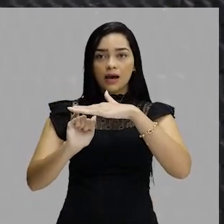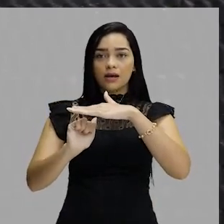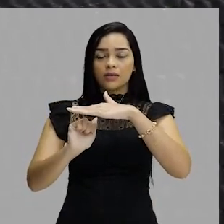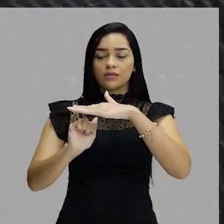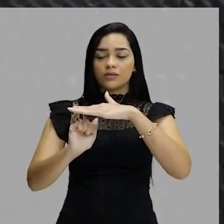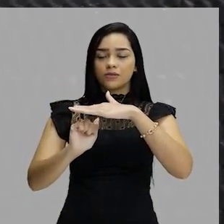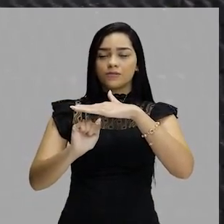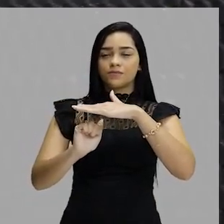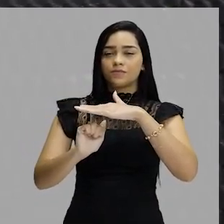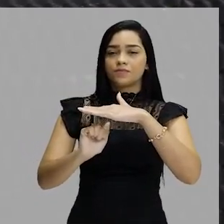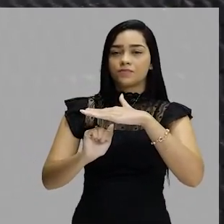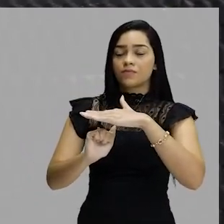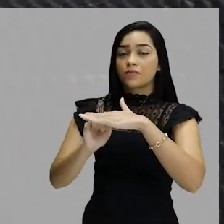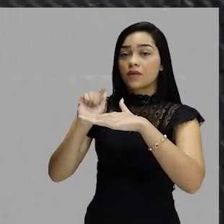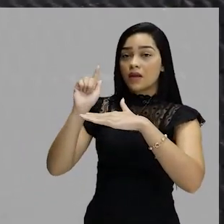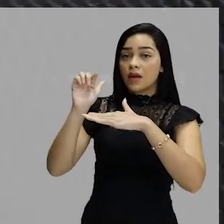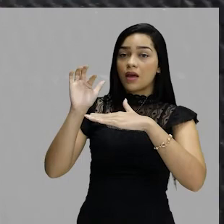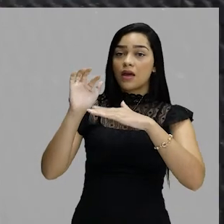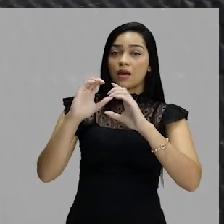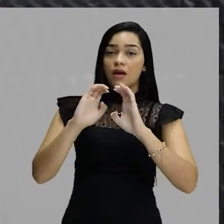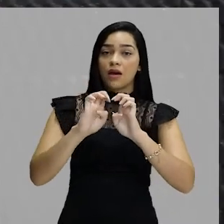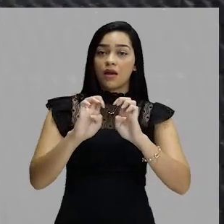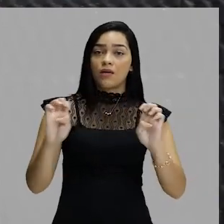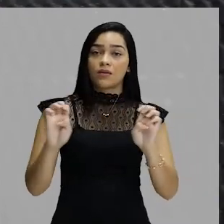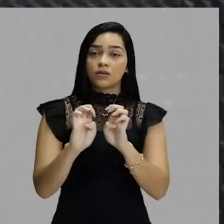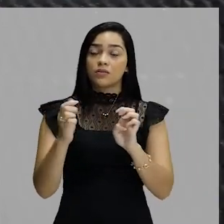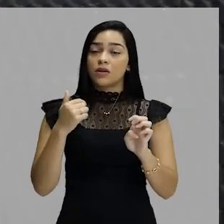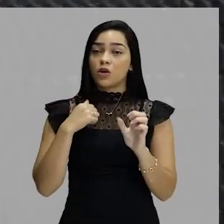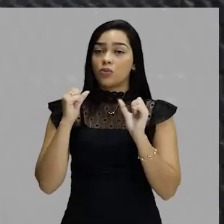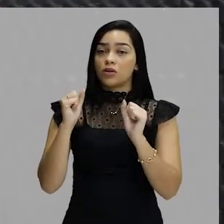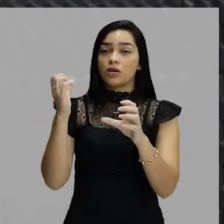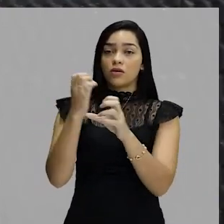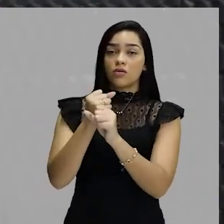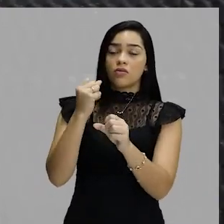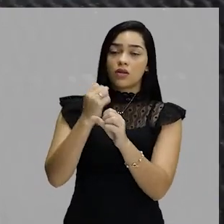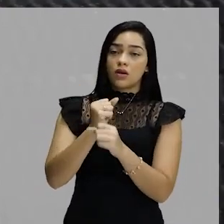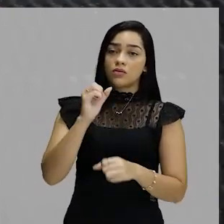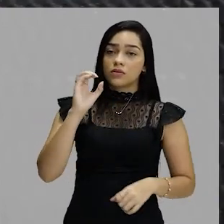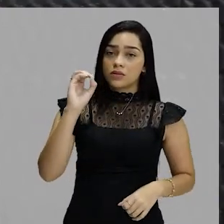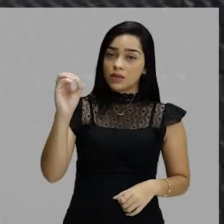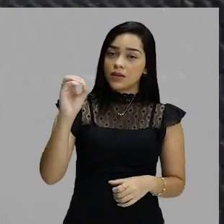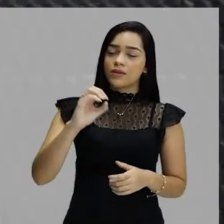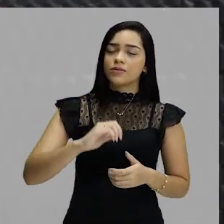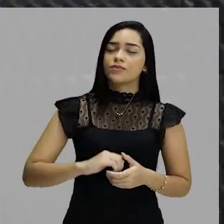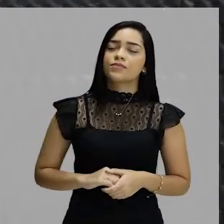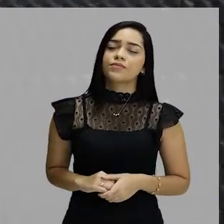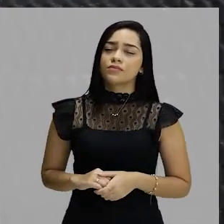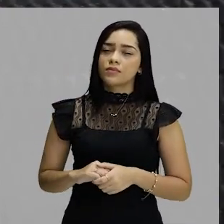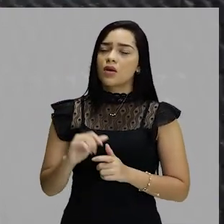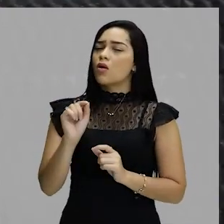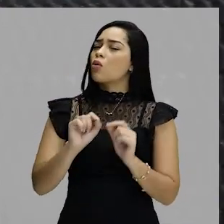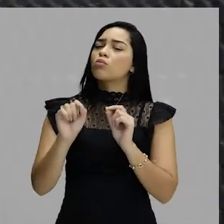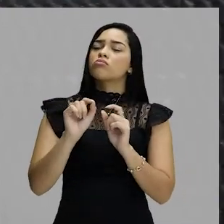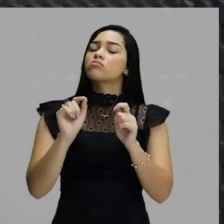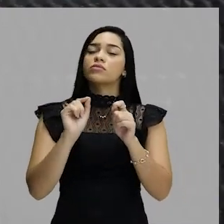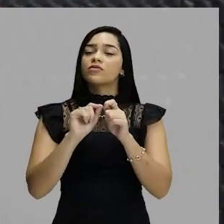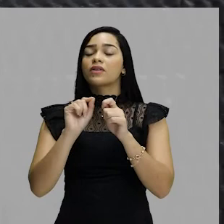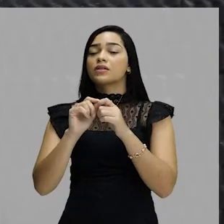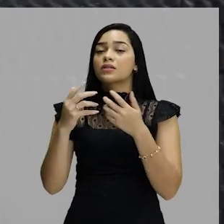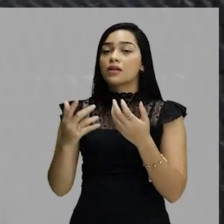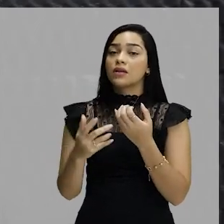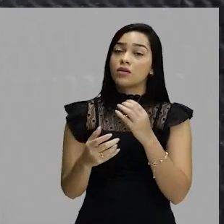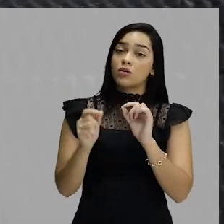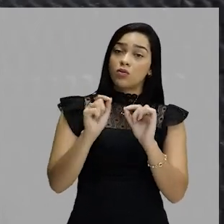só. Essa é a fórmula para eu poder calcular o zero da função. Então, o que a gente vai fazer?